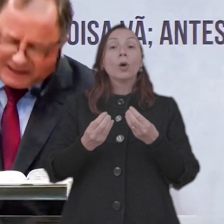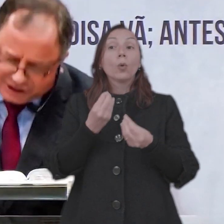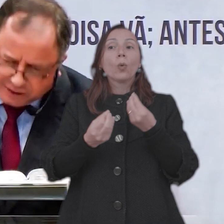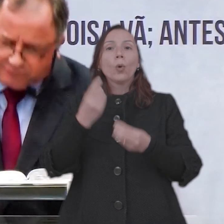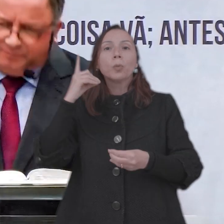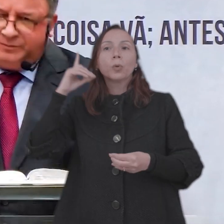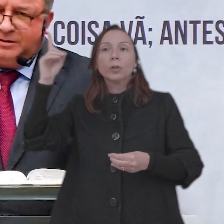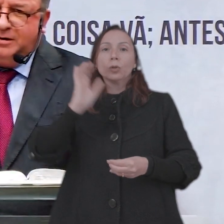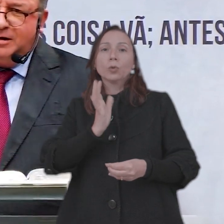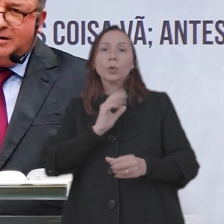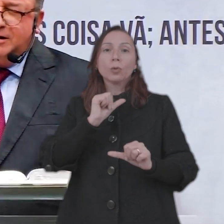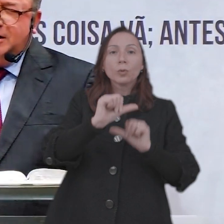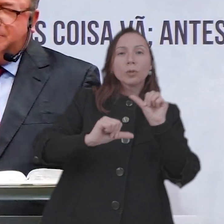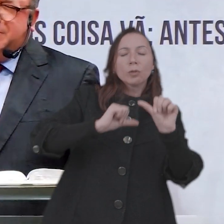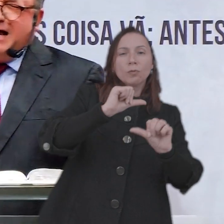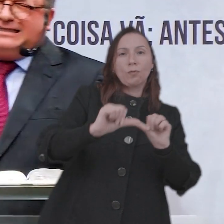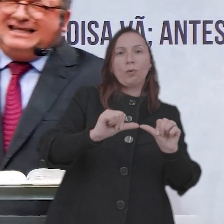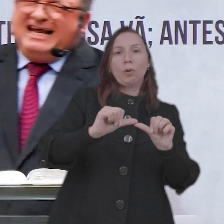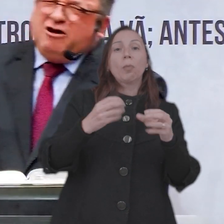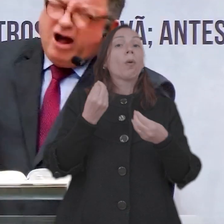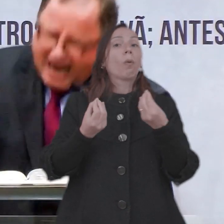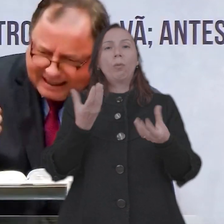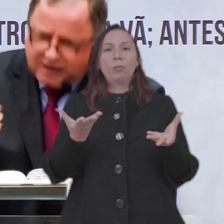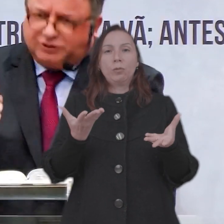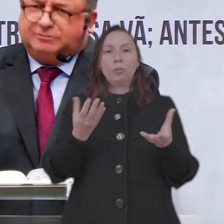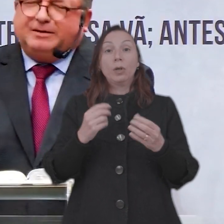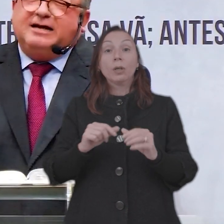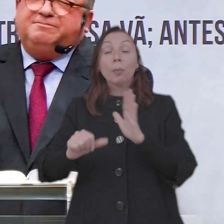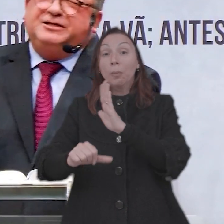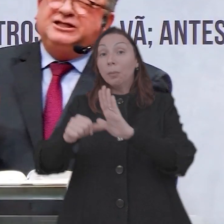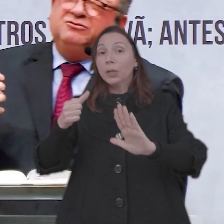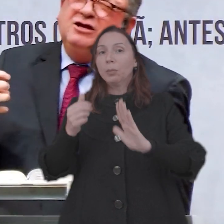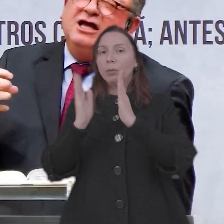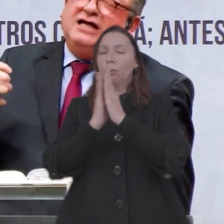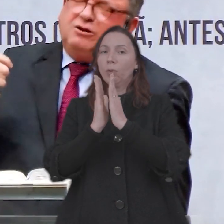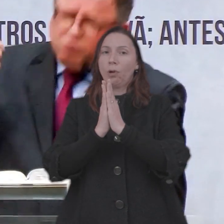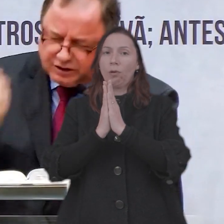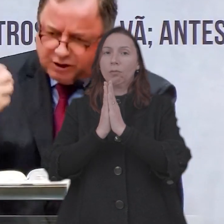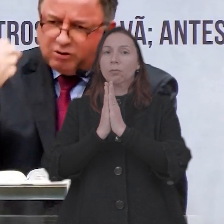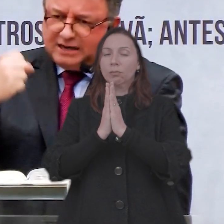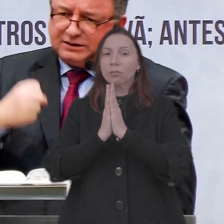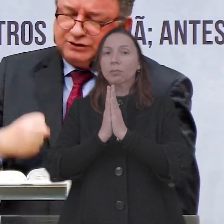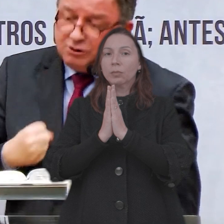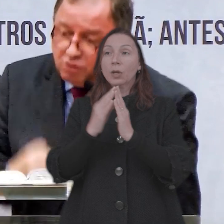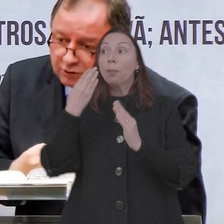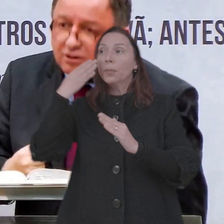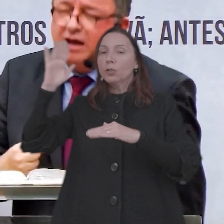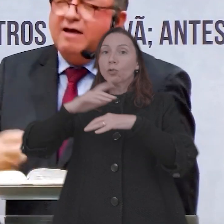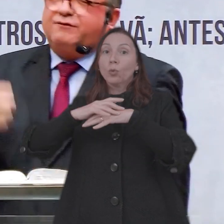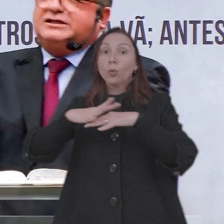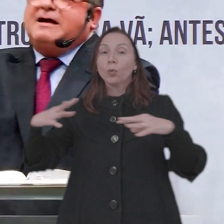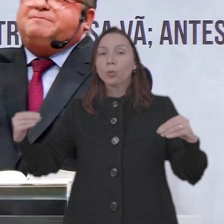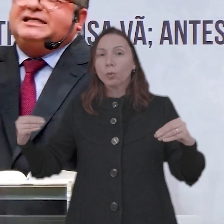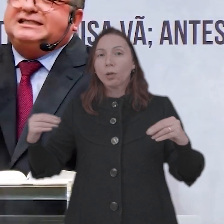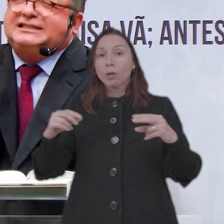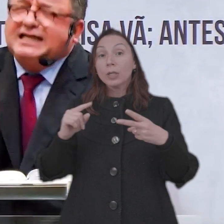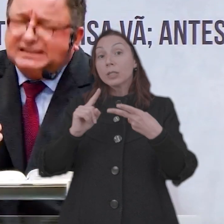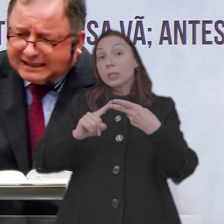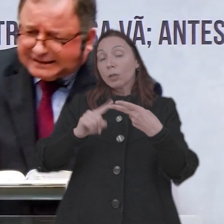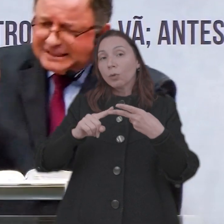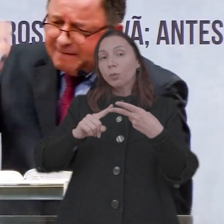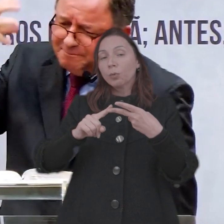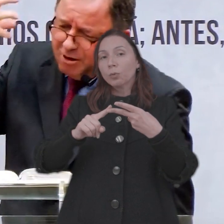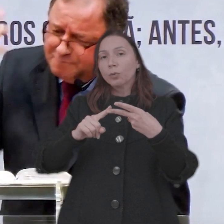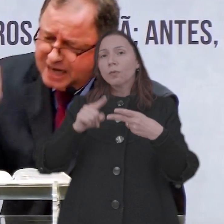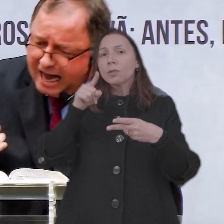está abatido? Primeiro, você tem que orar a Deus, para Ele pedindo que Ele cure o seu coração. Segundo, você